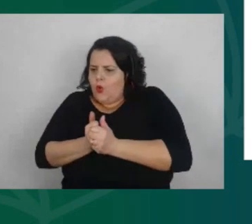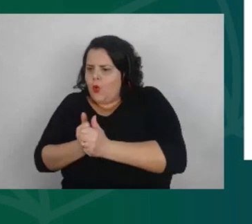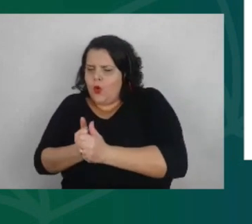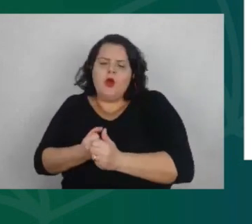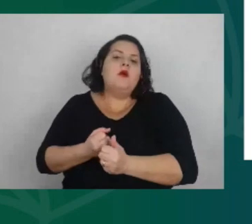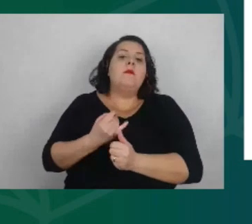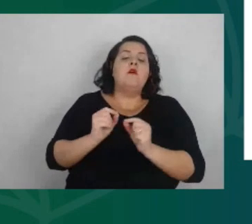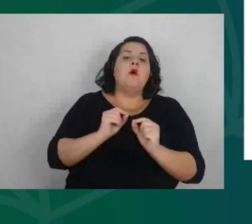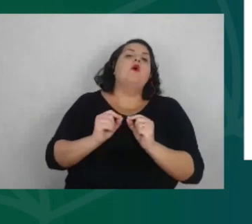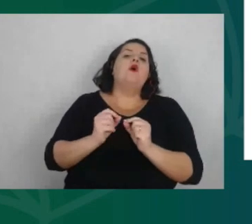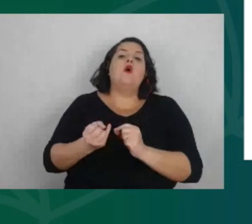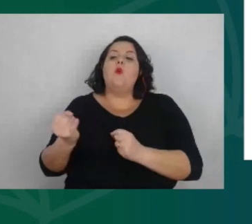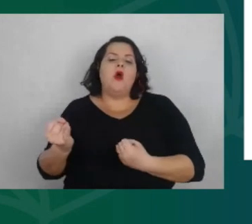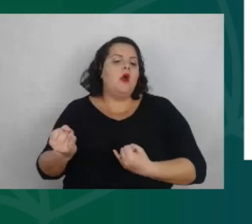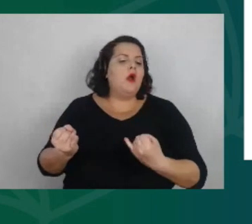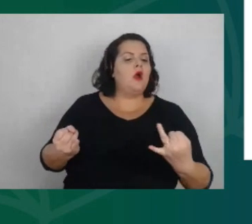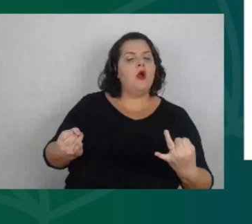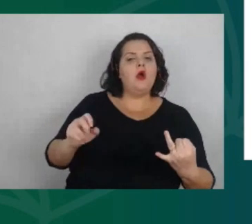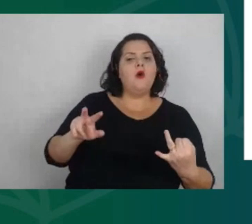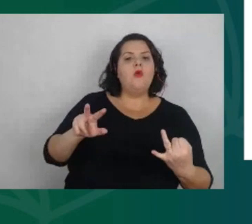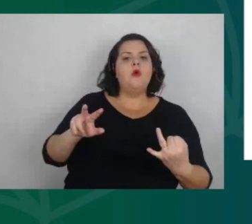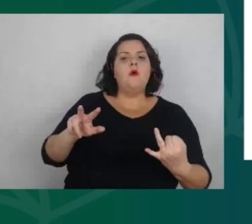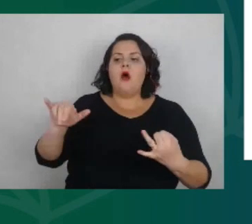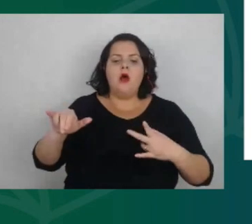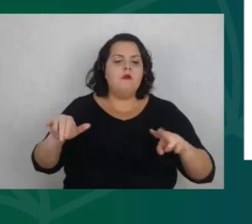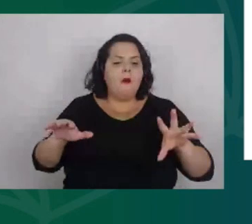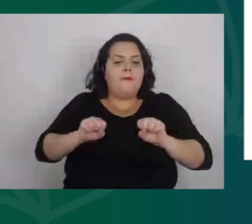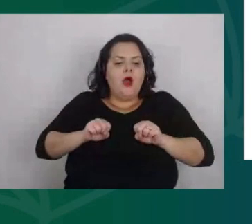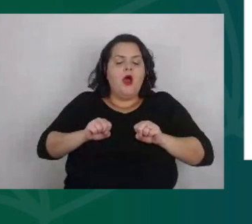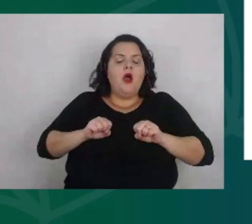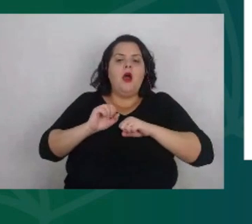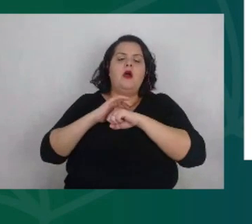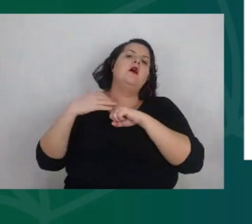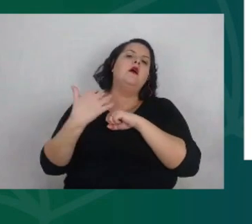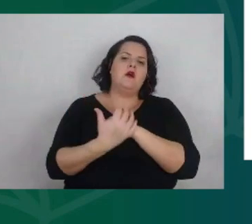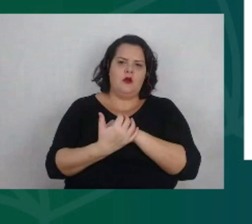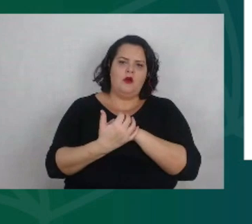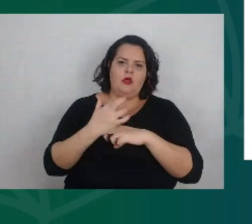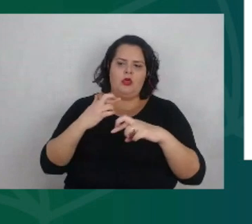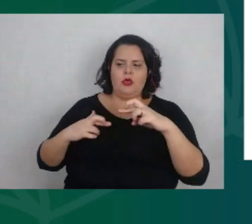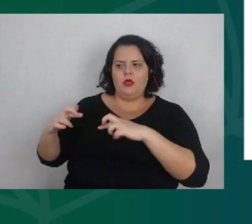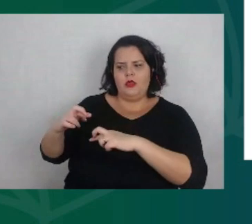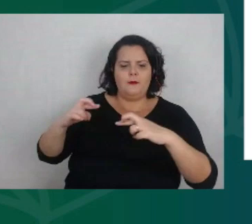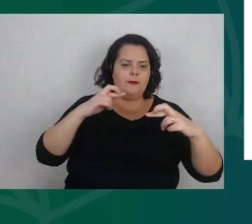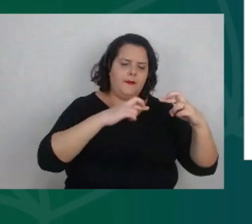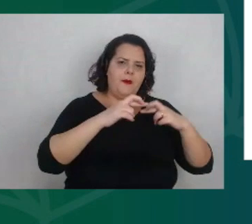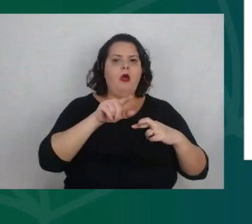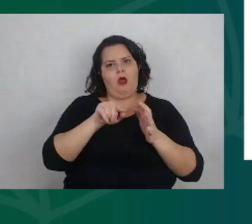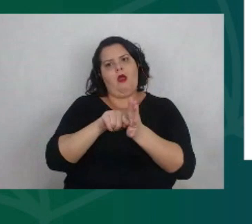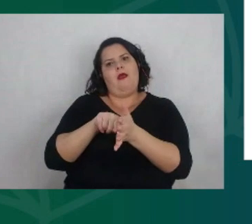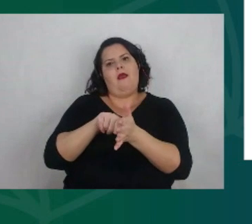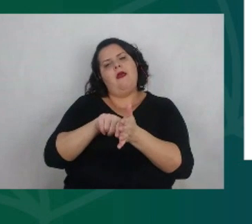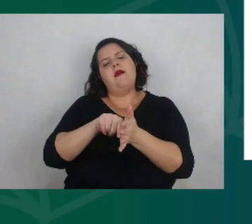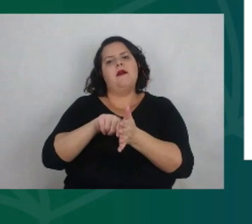doença Covid-19 no grupo vacinado e no grupo controle, né? Então, vai ser um estudo que vai